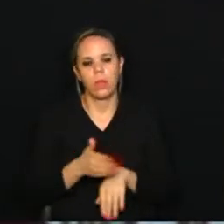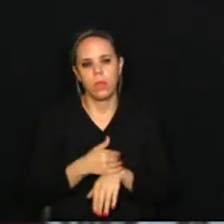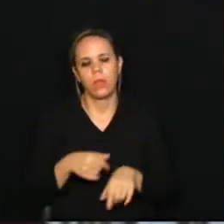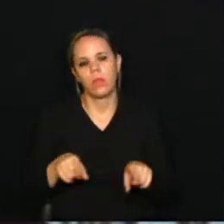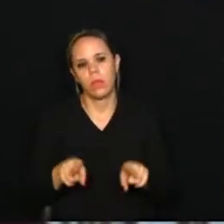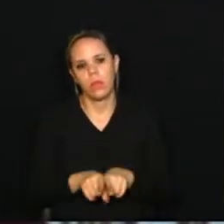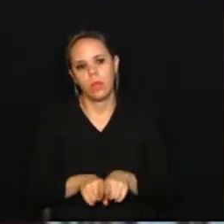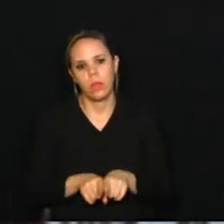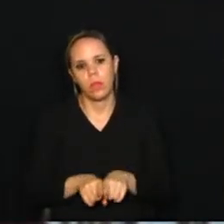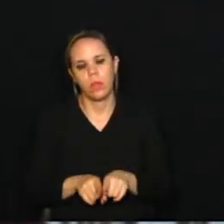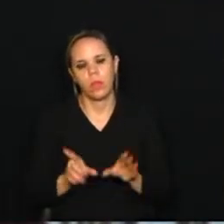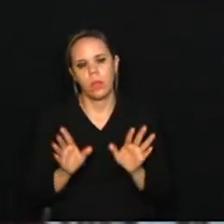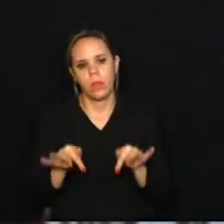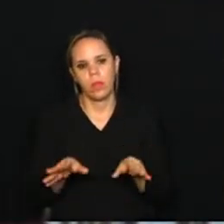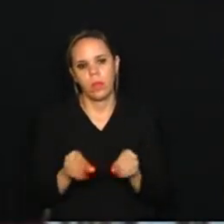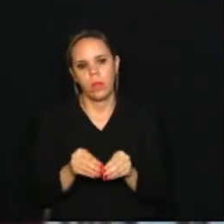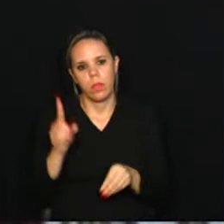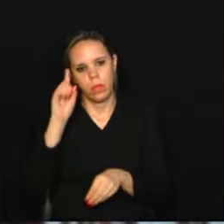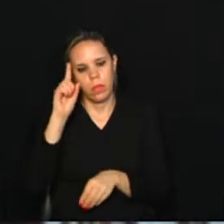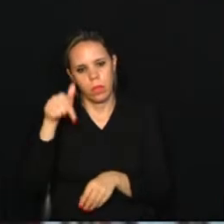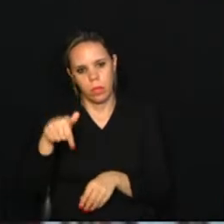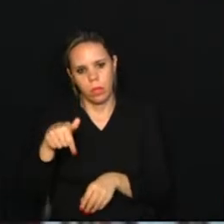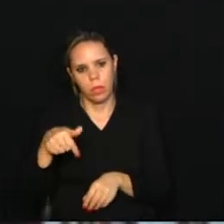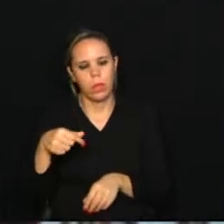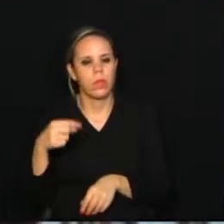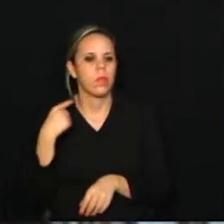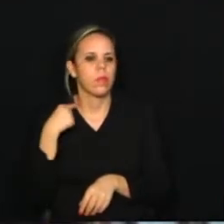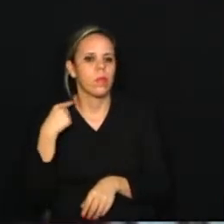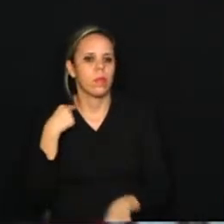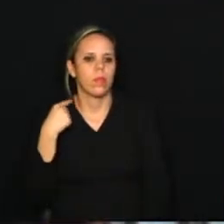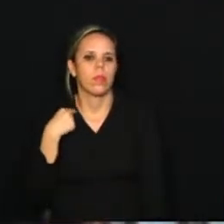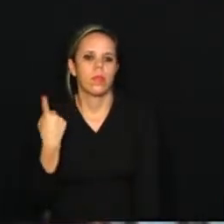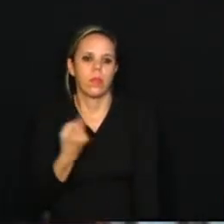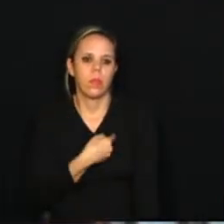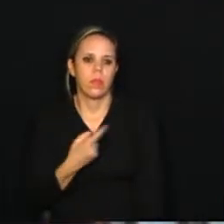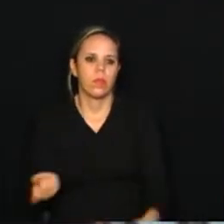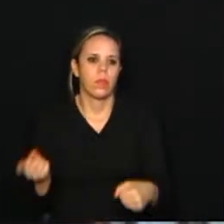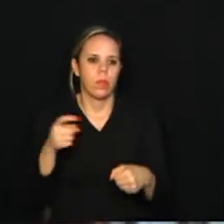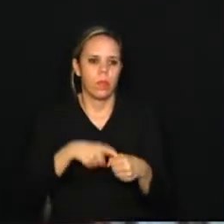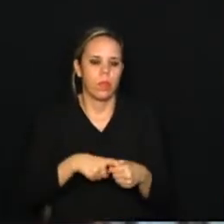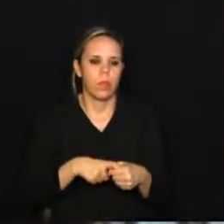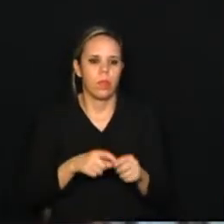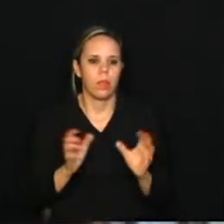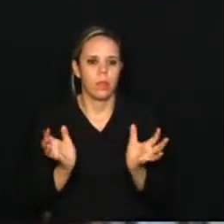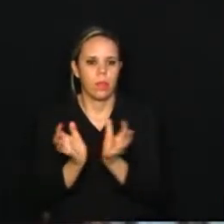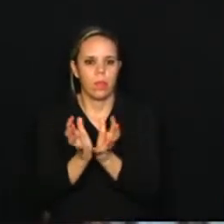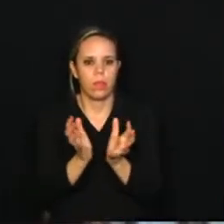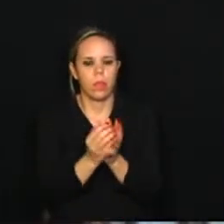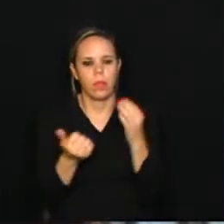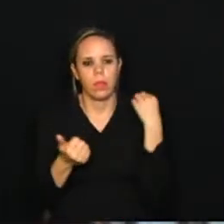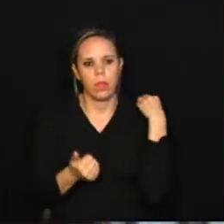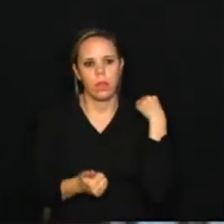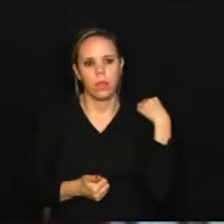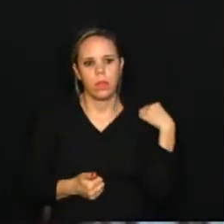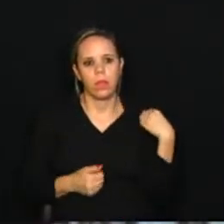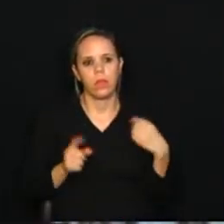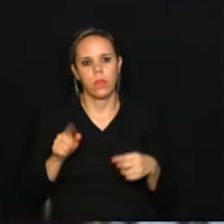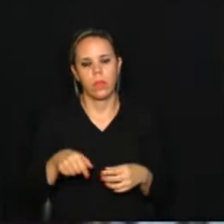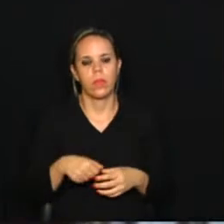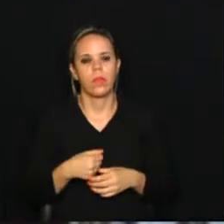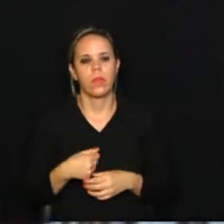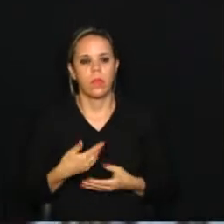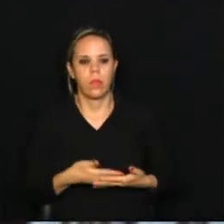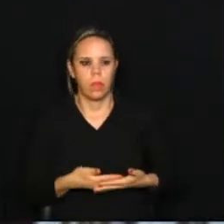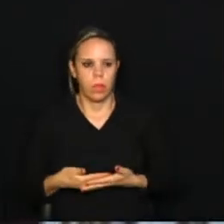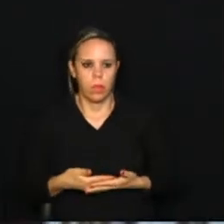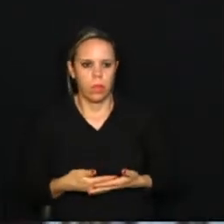E, finalmente, no dia 17 de maio, nós voltamos com o agrupamento 1, que são os